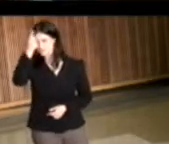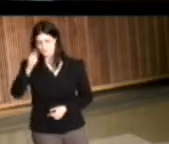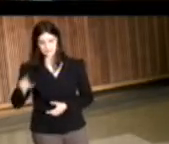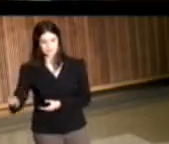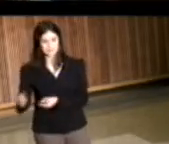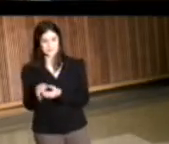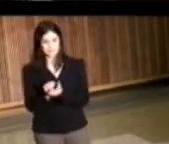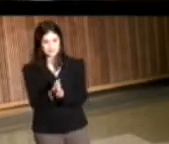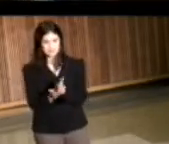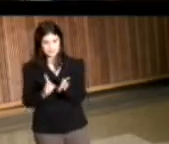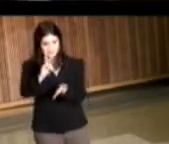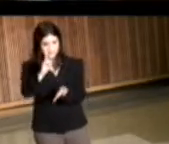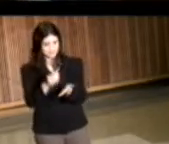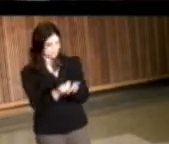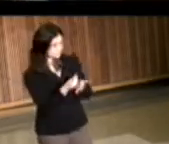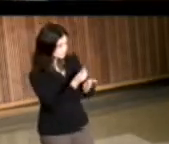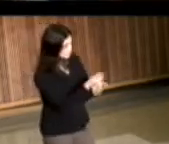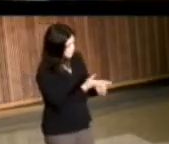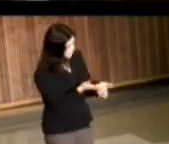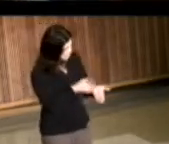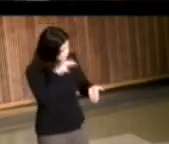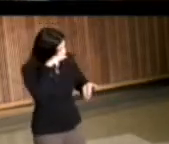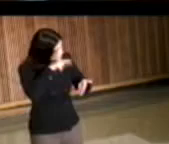Lê você também. E foi embora.